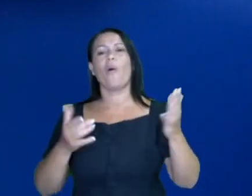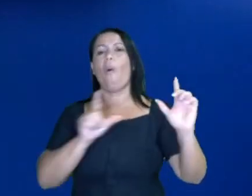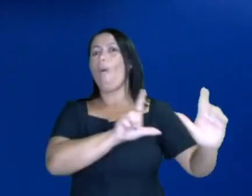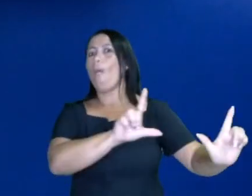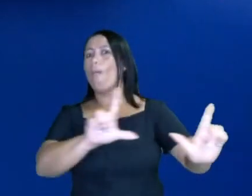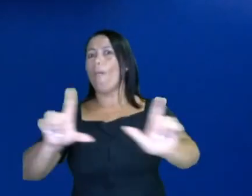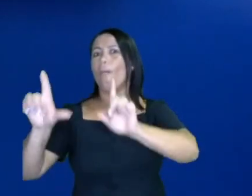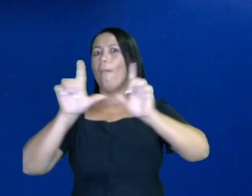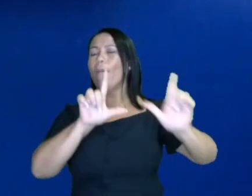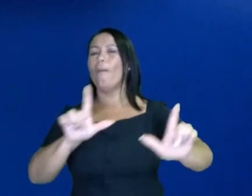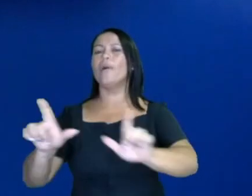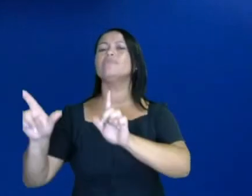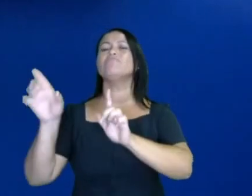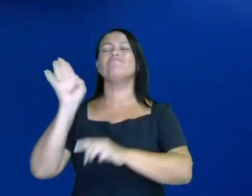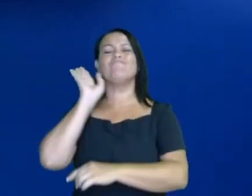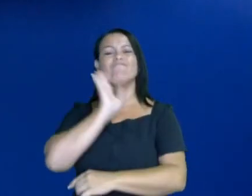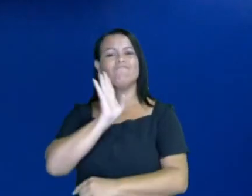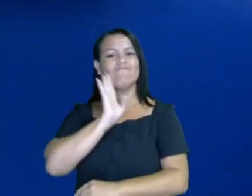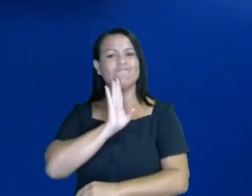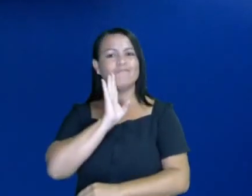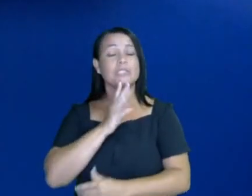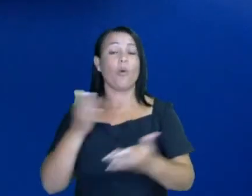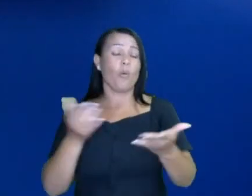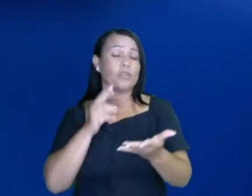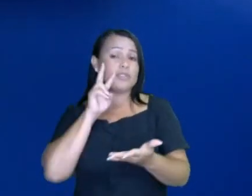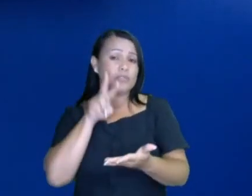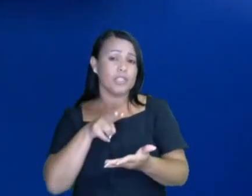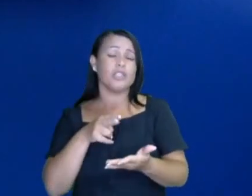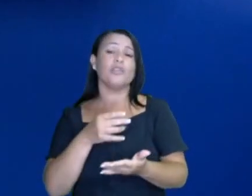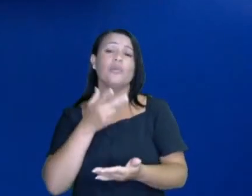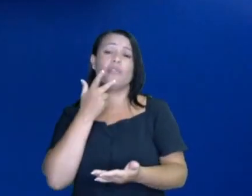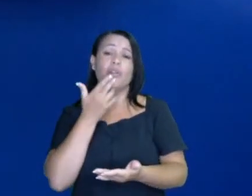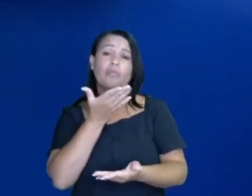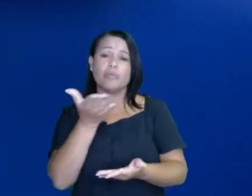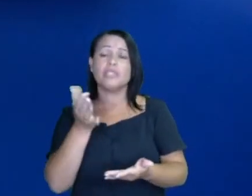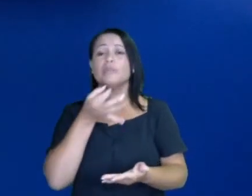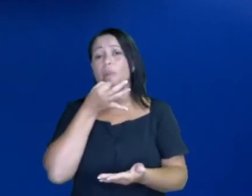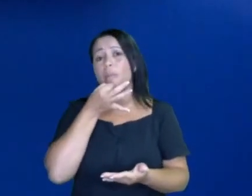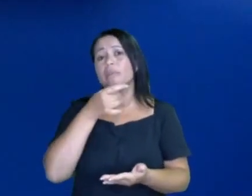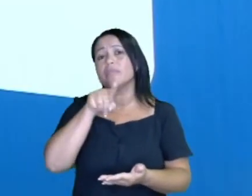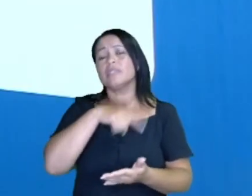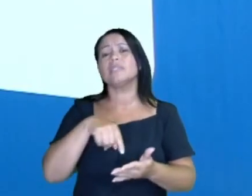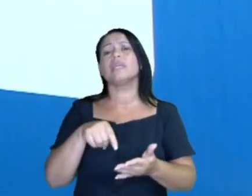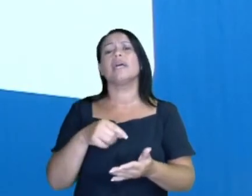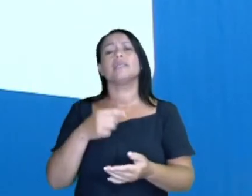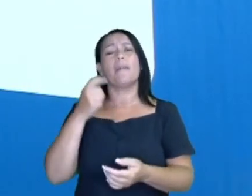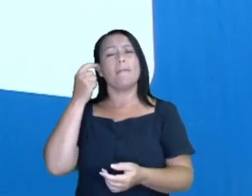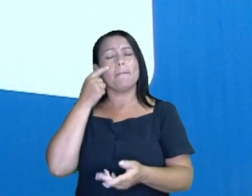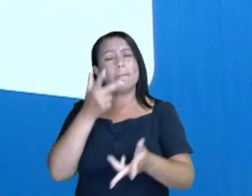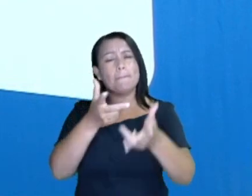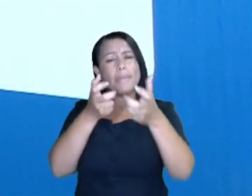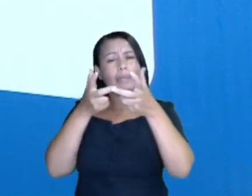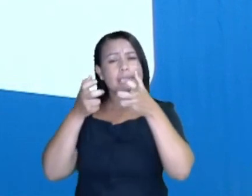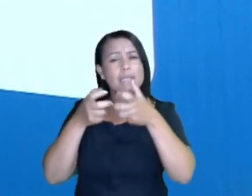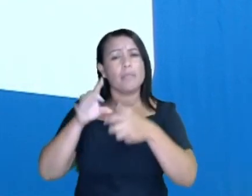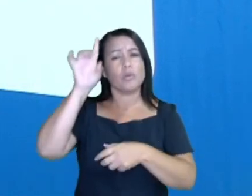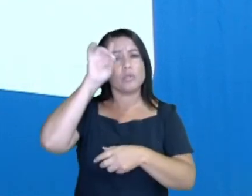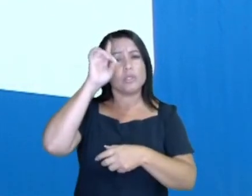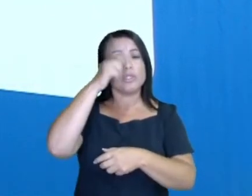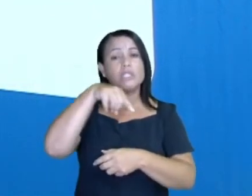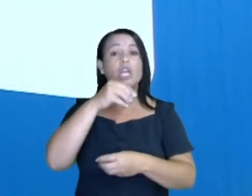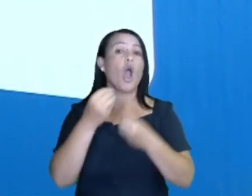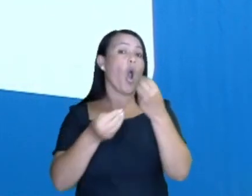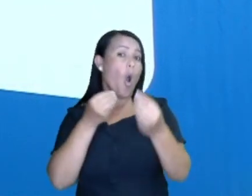demais. Tudo que vimos hoje, eu sugiro a você que procure essas relações no seu dia a dia. Você pode encontrar esse